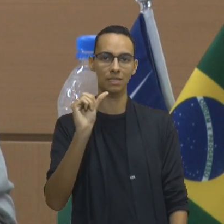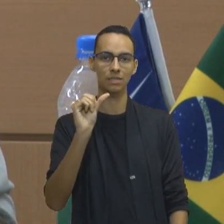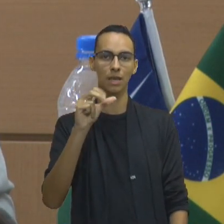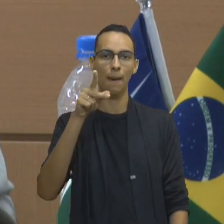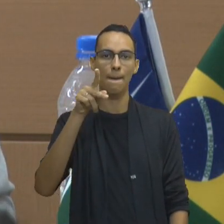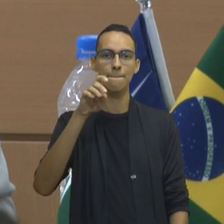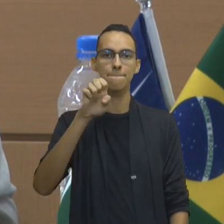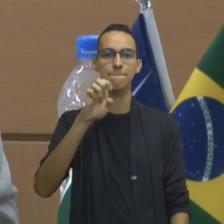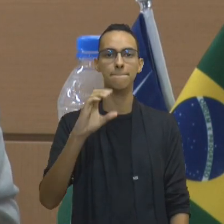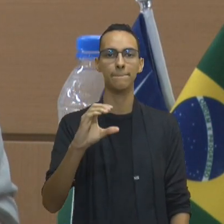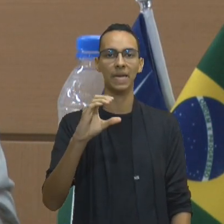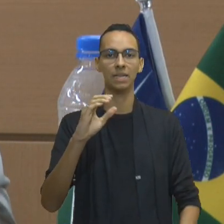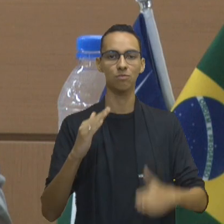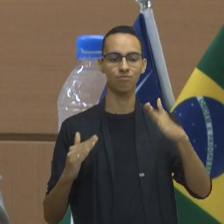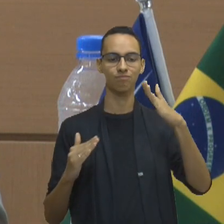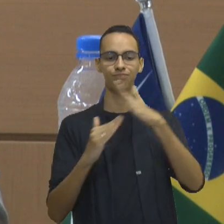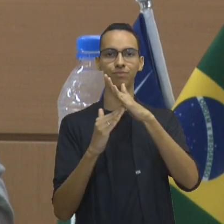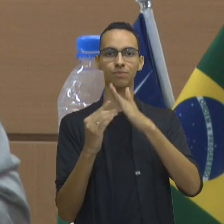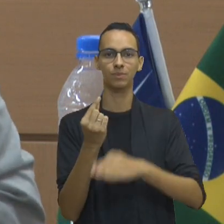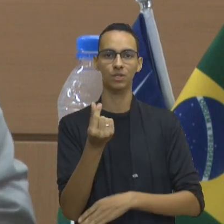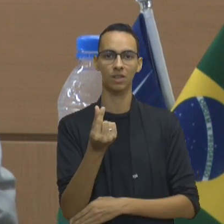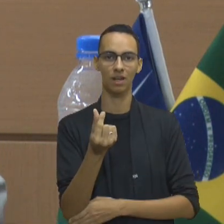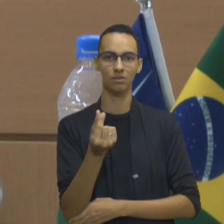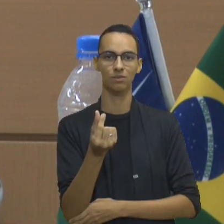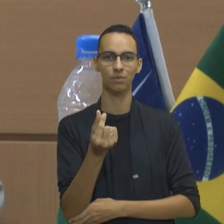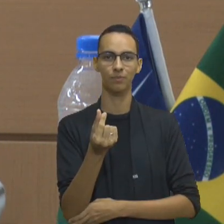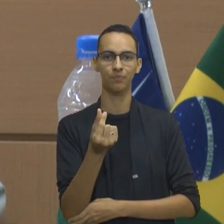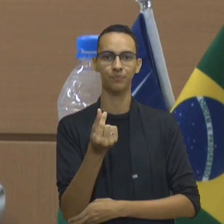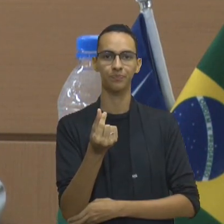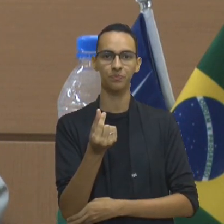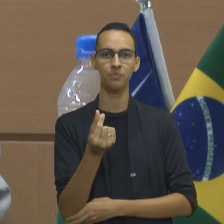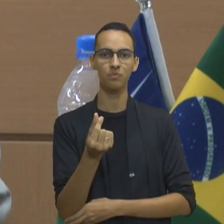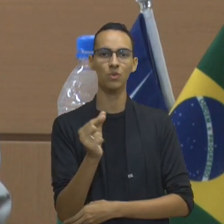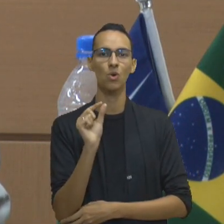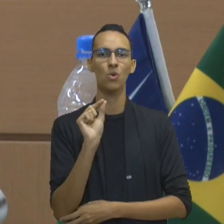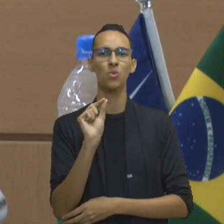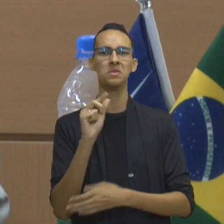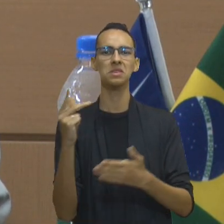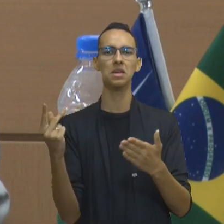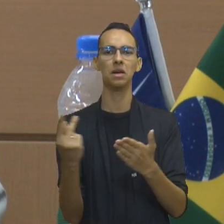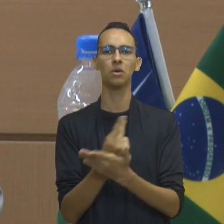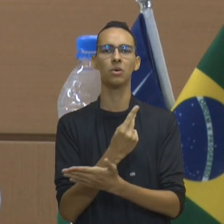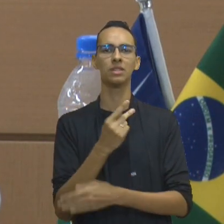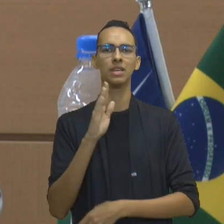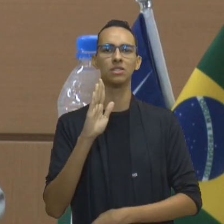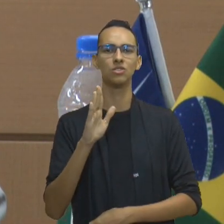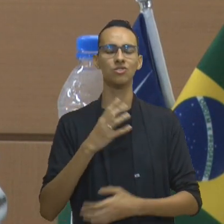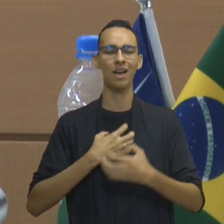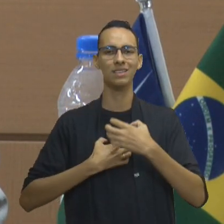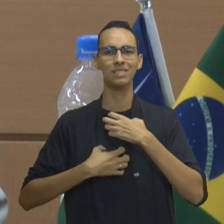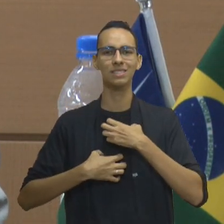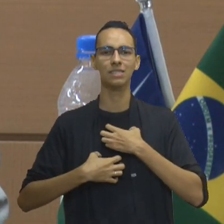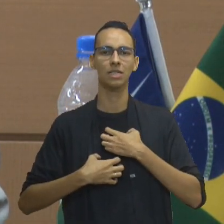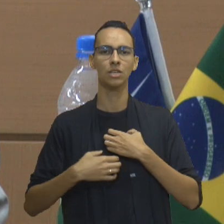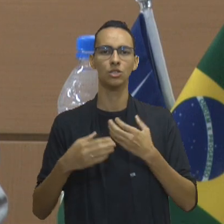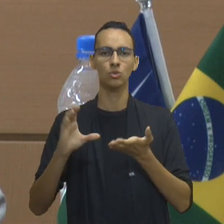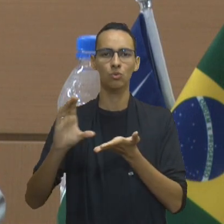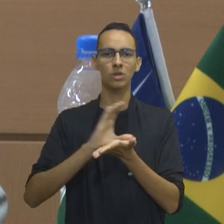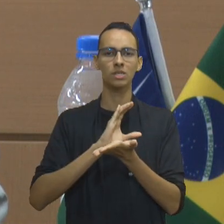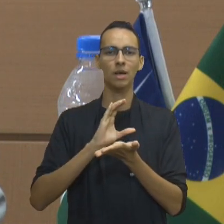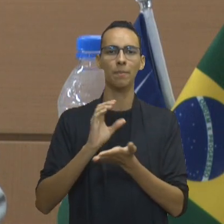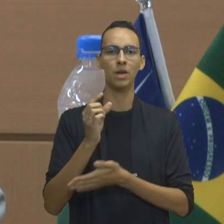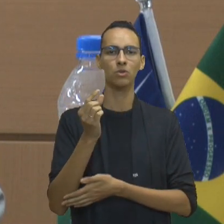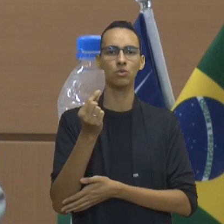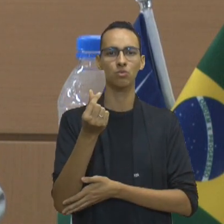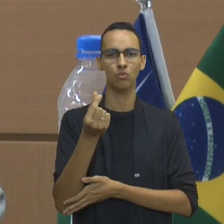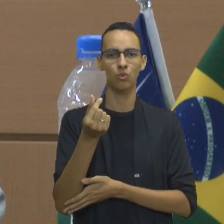Teto de Gastos. Seus efeitos já foram sentidos no orçamento da Universidade Federal de Uberlândia